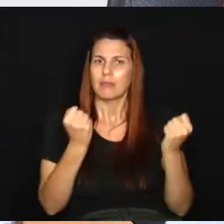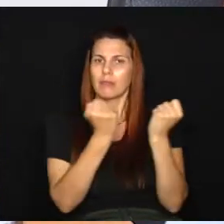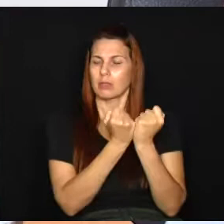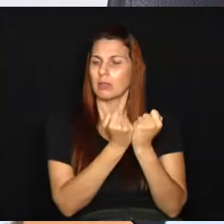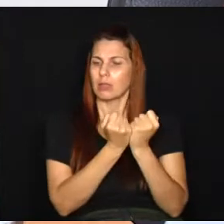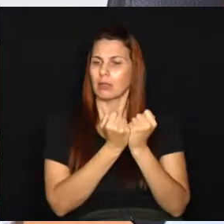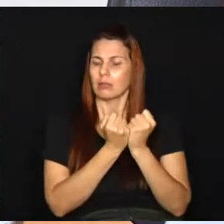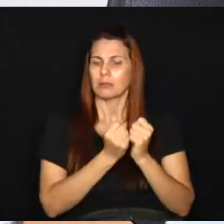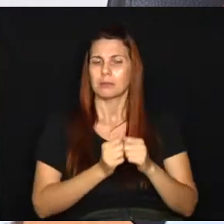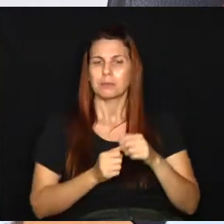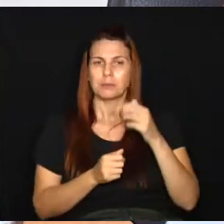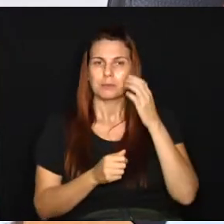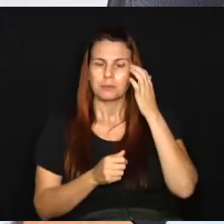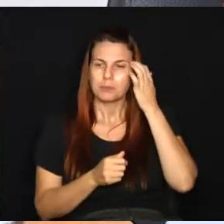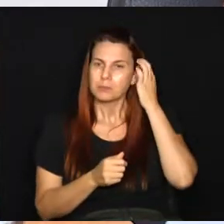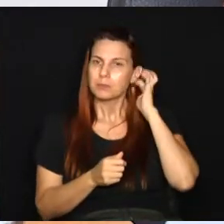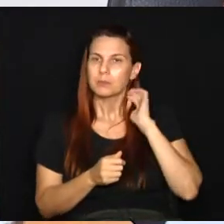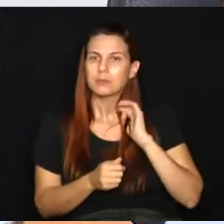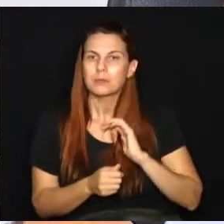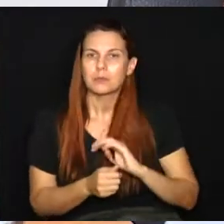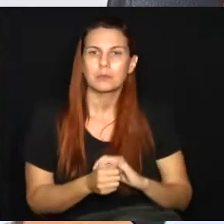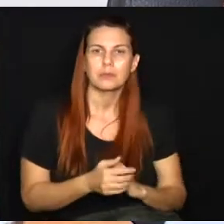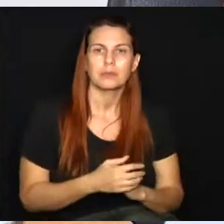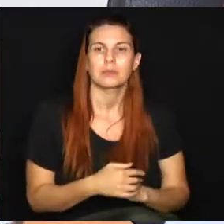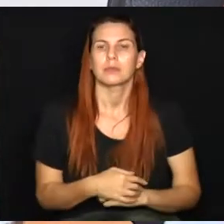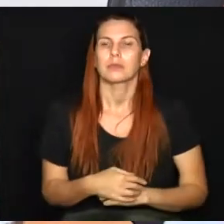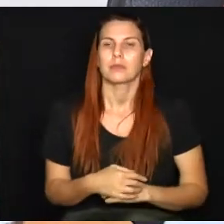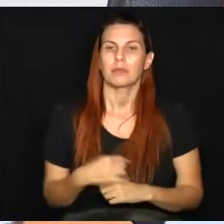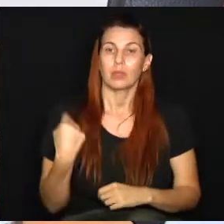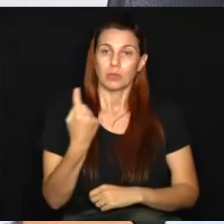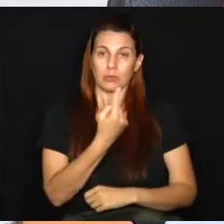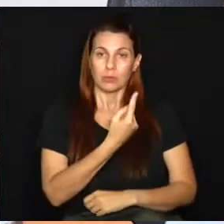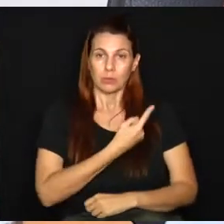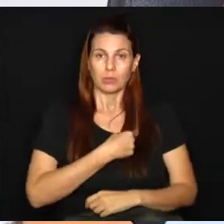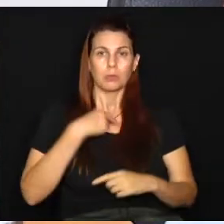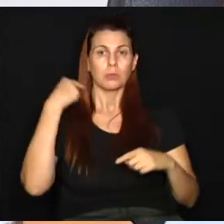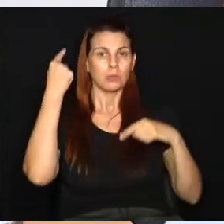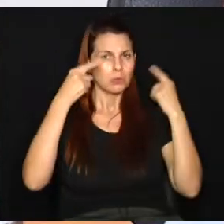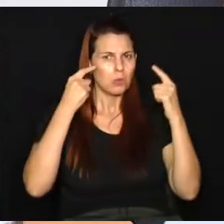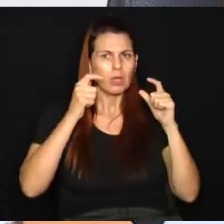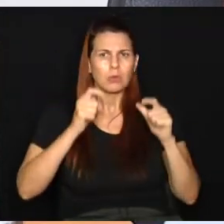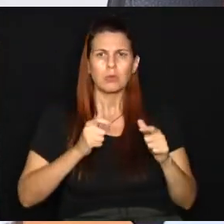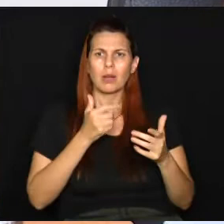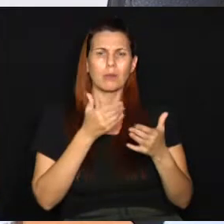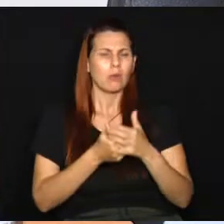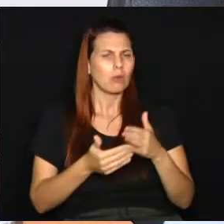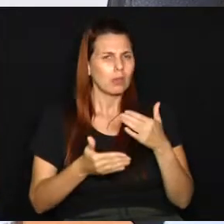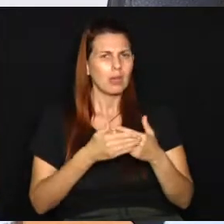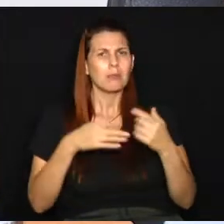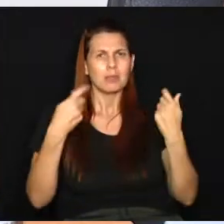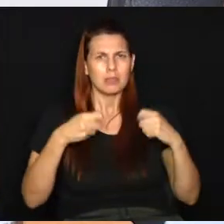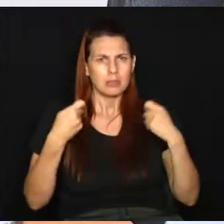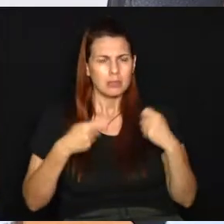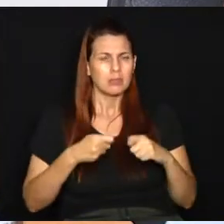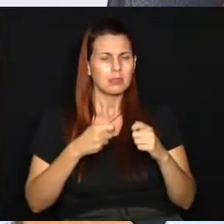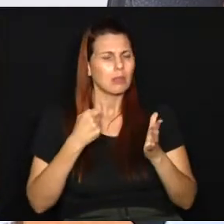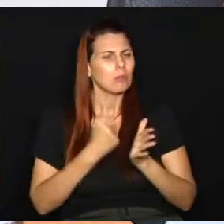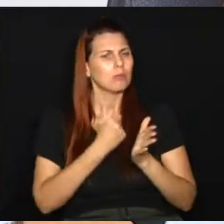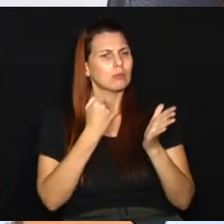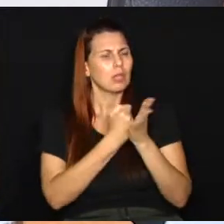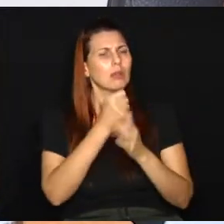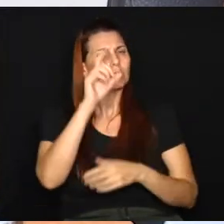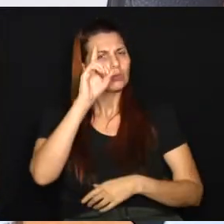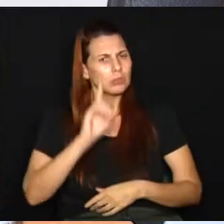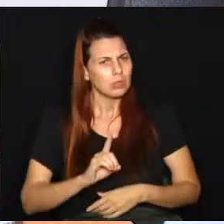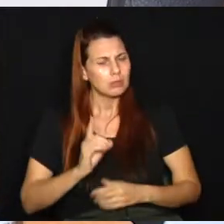companheira. E se nós somos loucas por direito, em qualquer lugar que a gente tiver, a gente tem que lutar por direito à